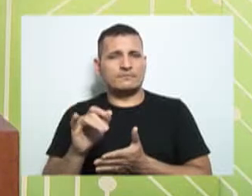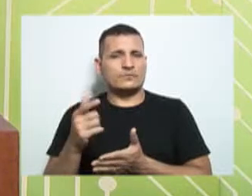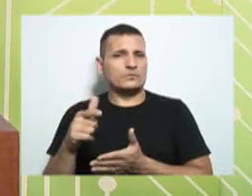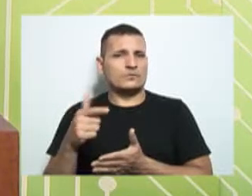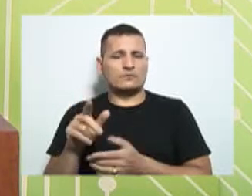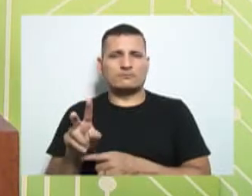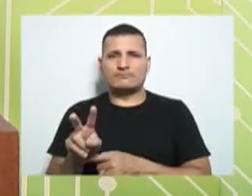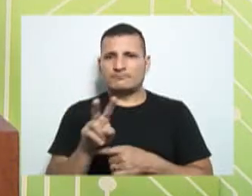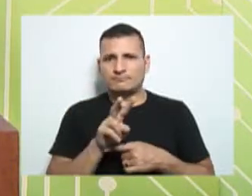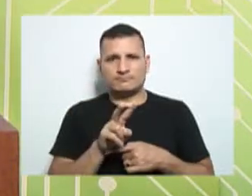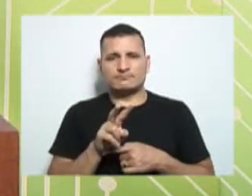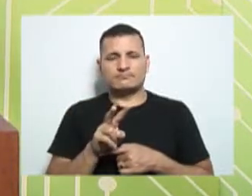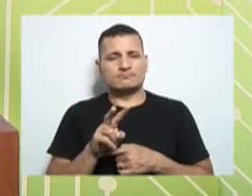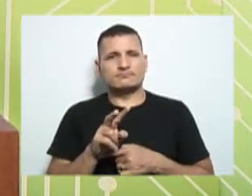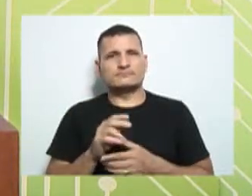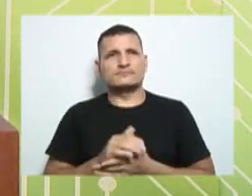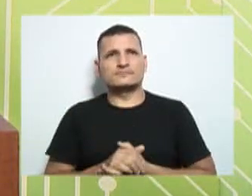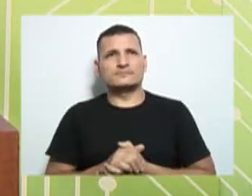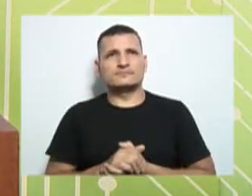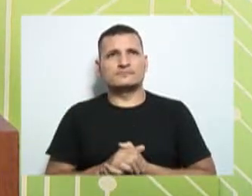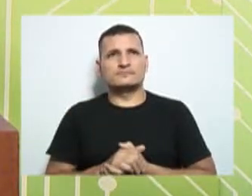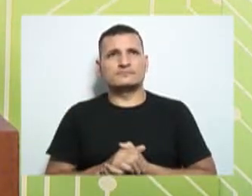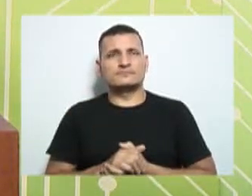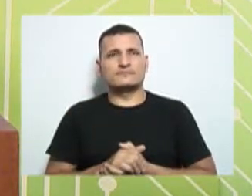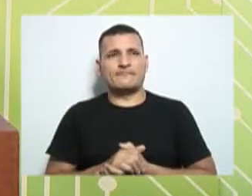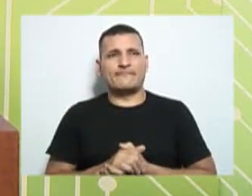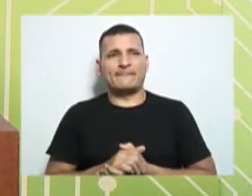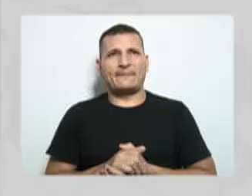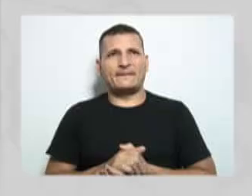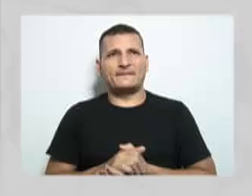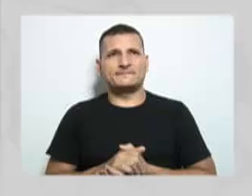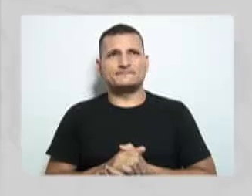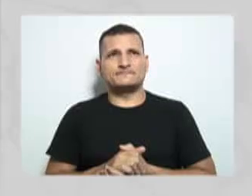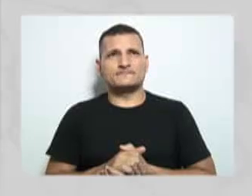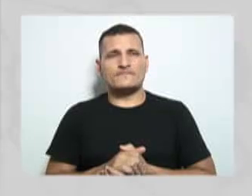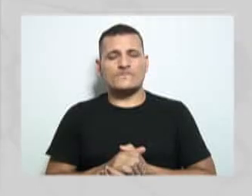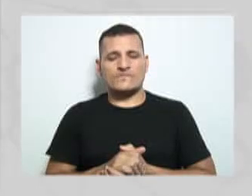crédito. Vamos voltar ali no slide só para ver as últimas informações.